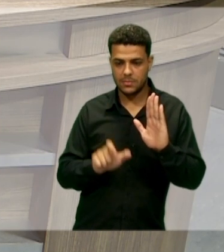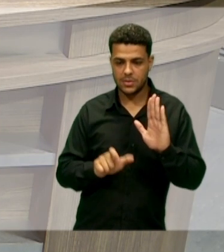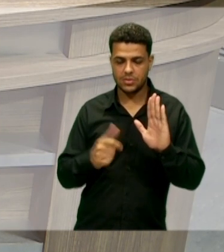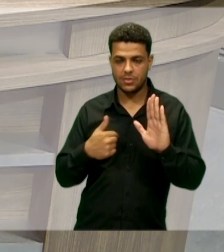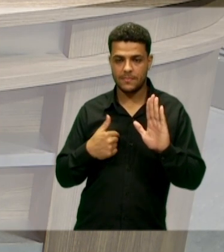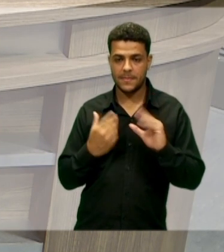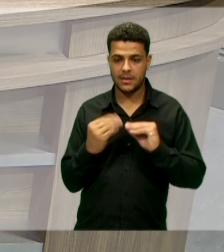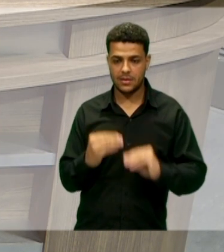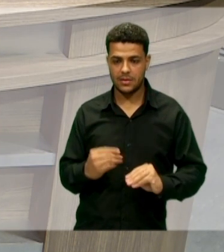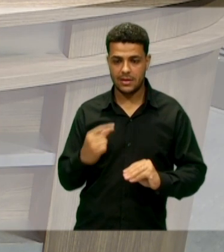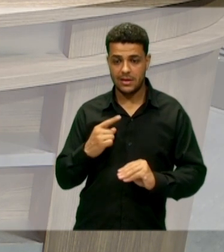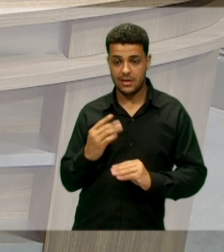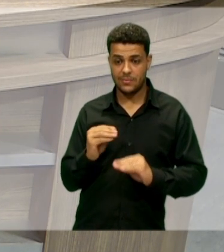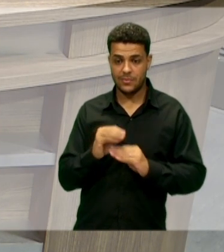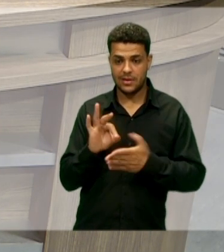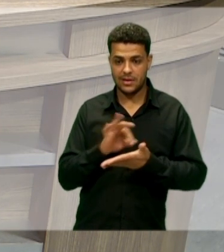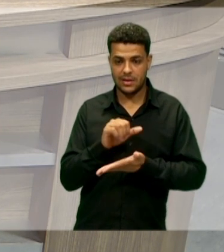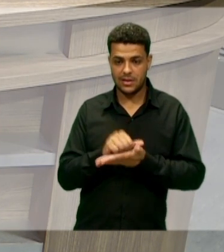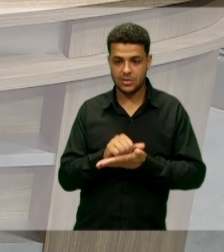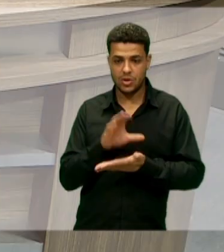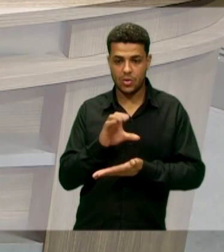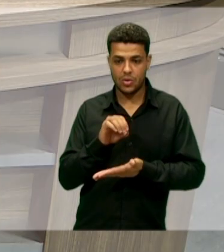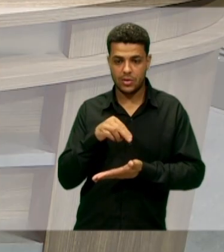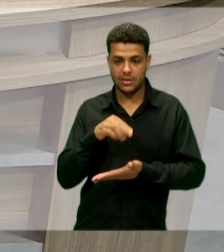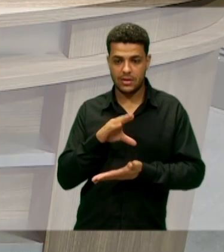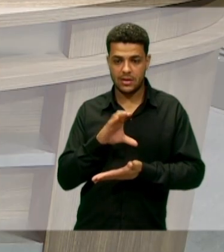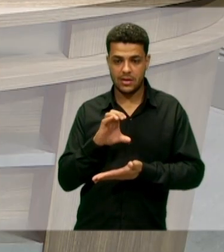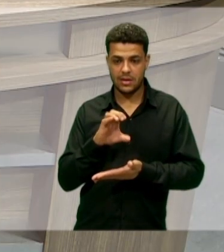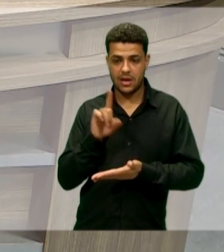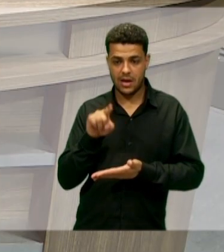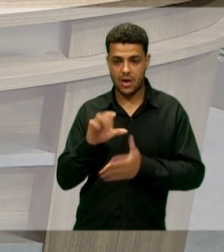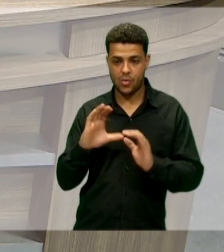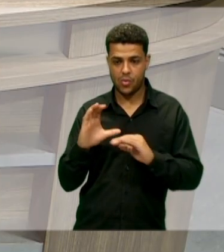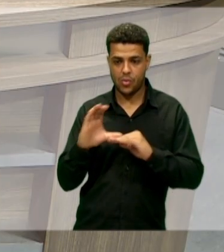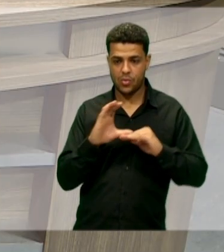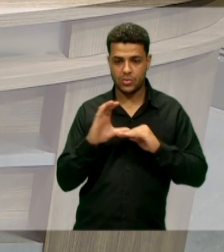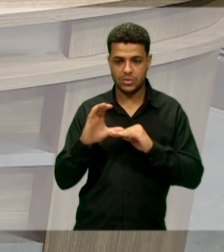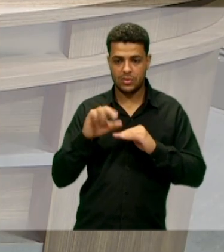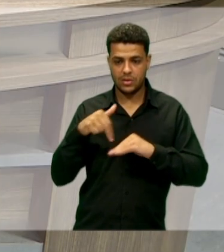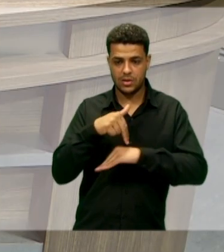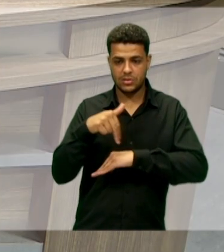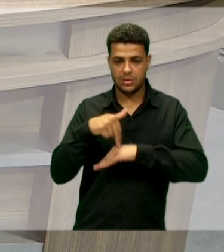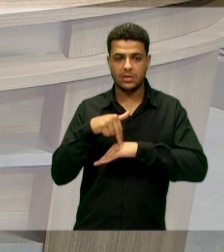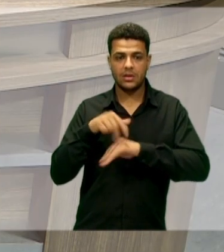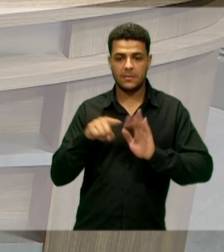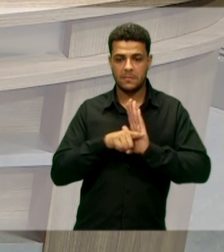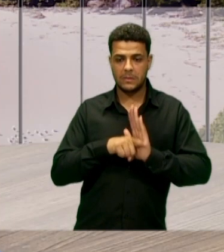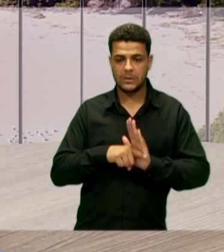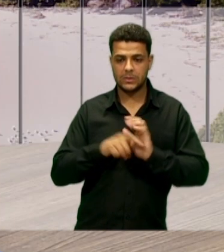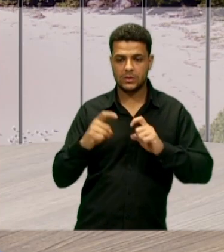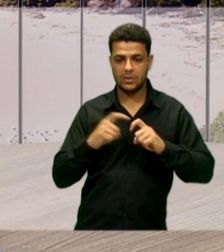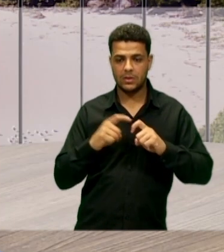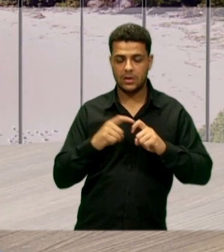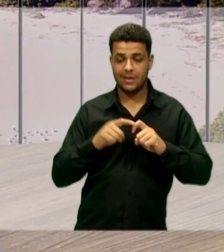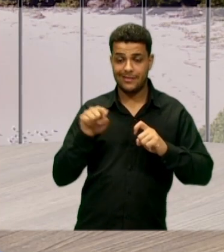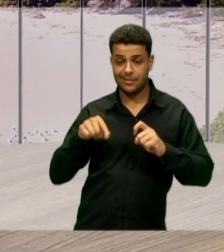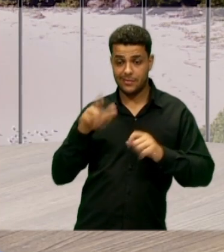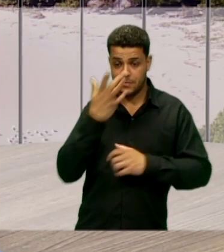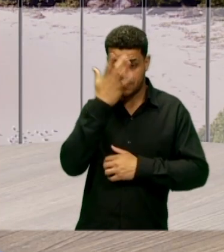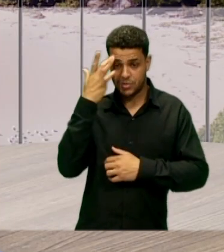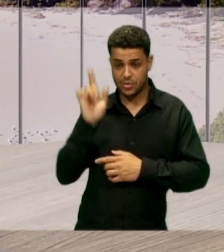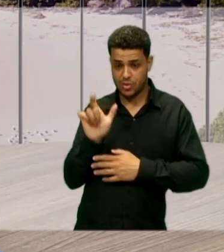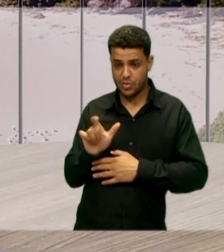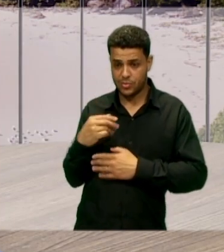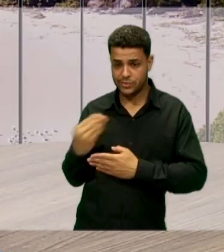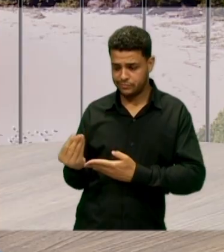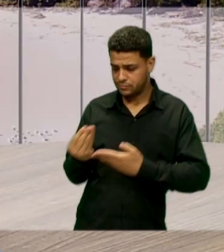hoje cadastrados na CONEP, né, que é o Conselho Nacional de Ética e Pesquisa. Isso, biobanco. Então, os pacientes hoje que levam material até